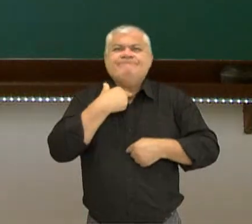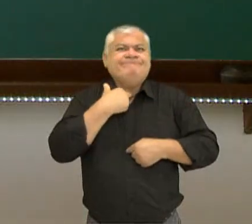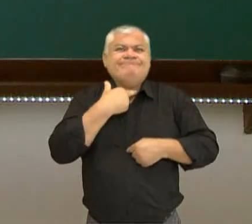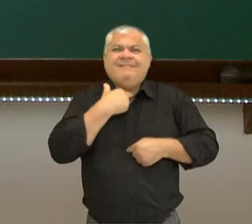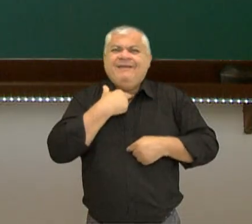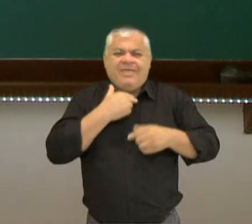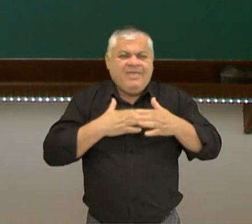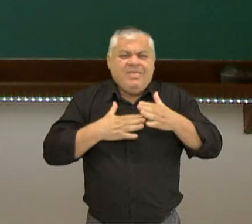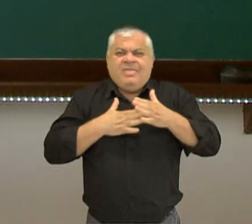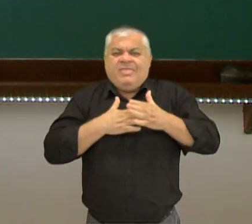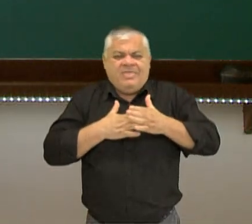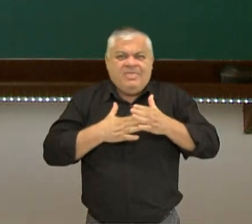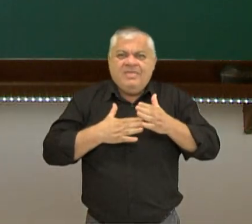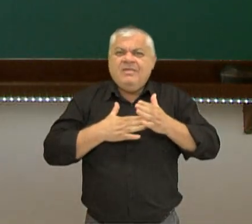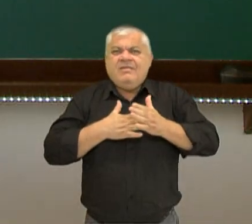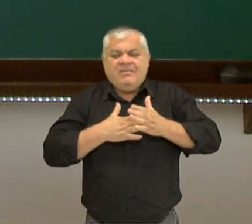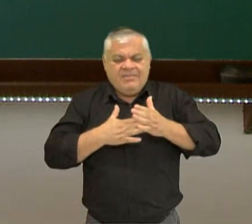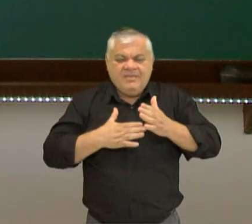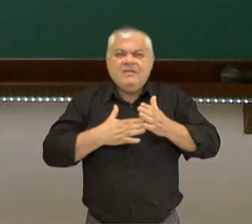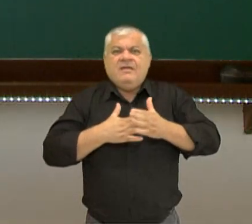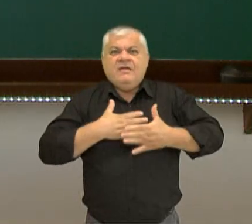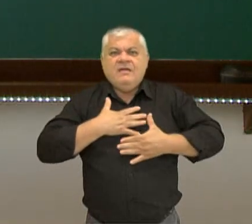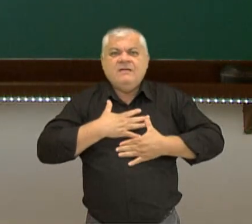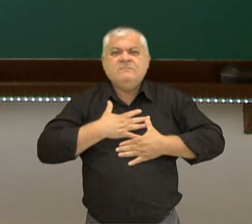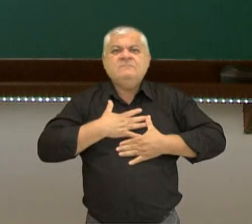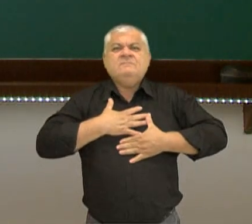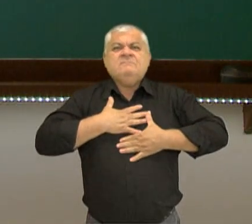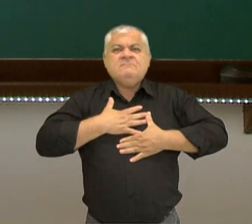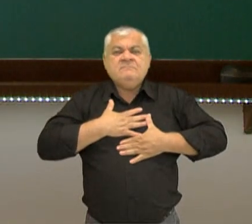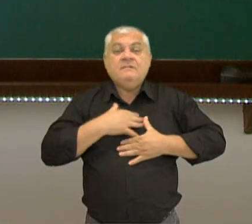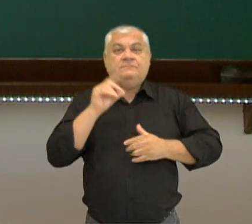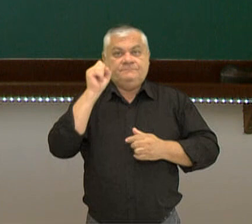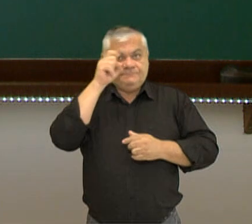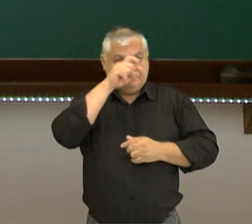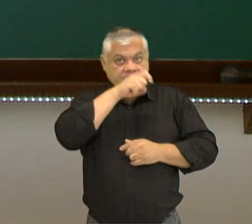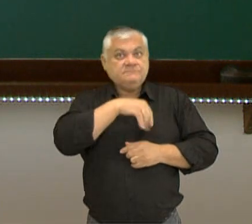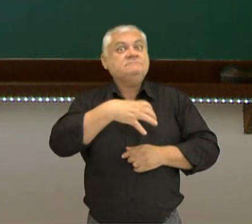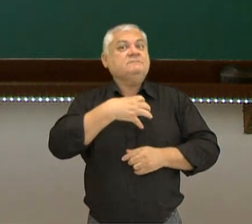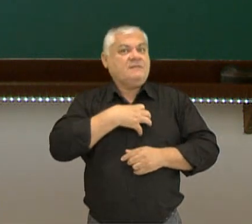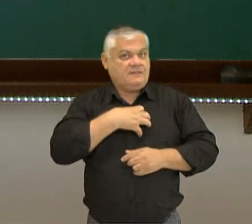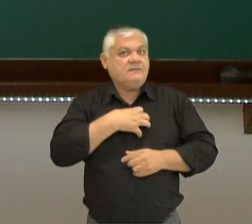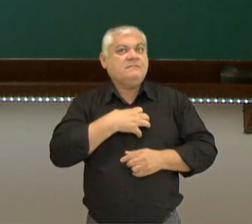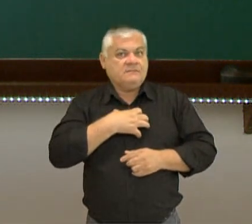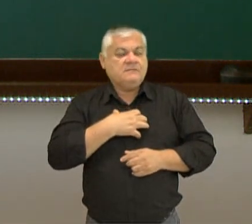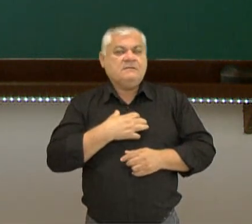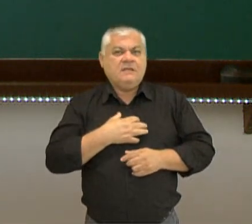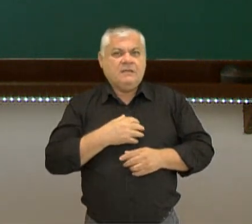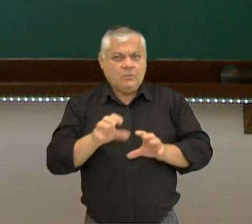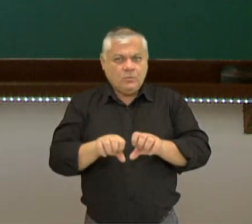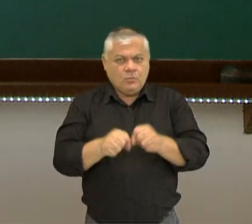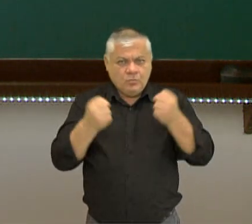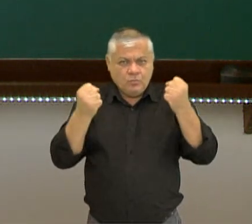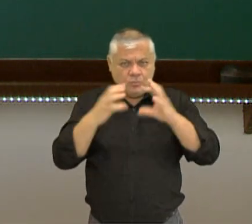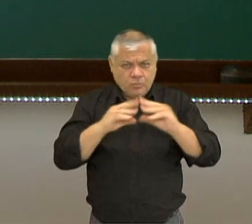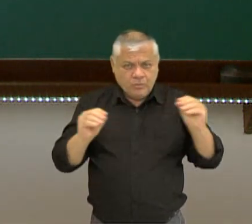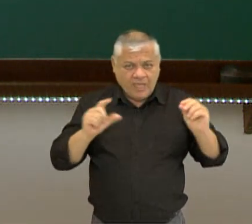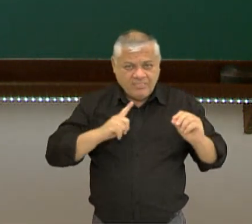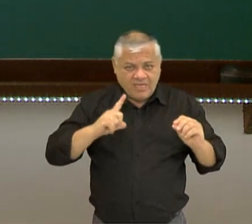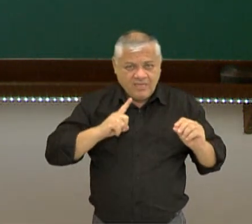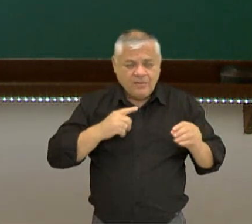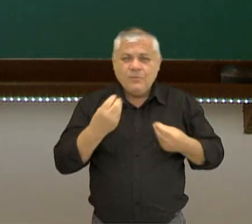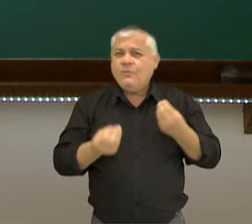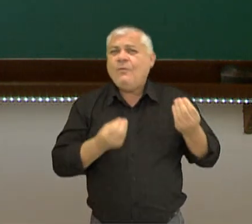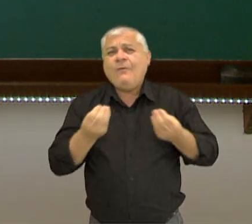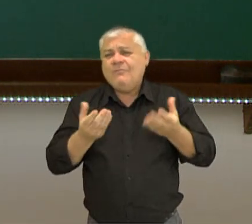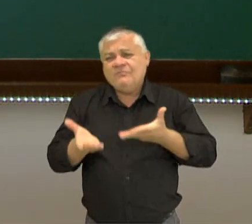pessoa vai começar a apresentar dificuldades respiratórias, tá? Será que tem cura para essa doença? Qual